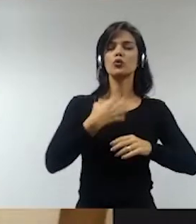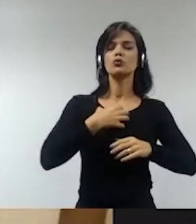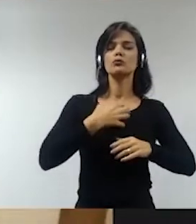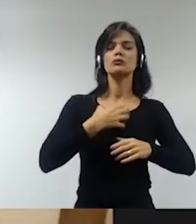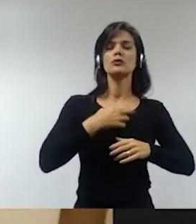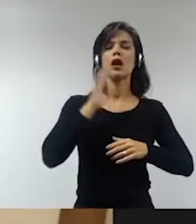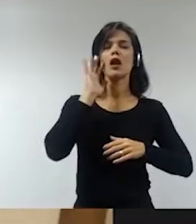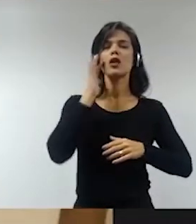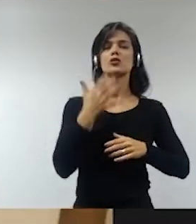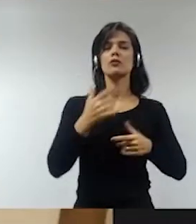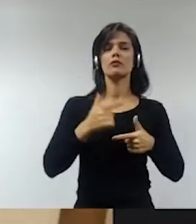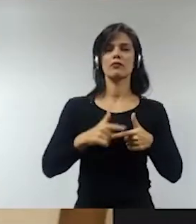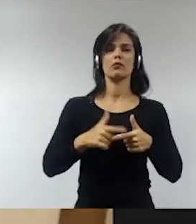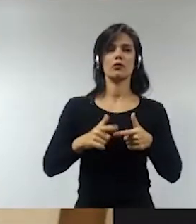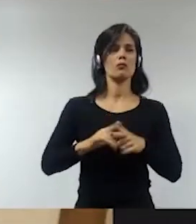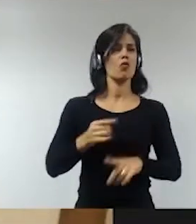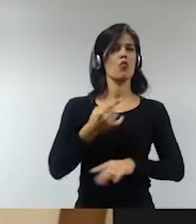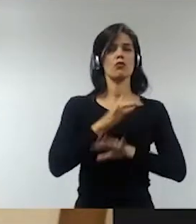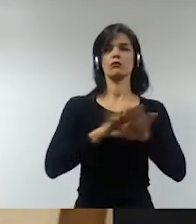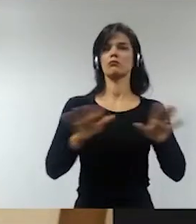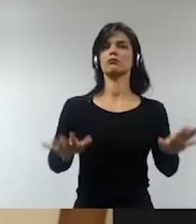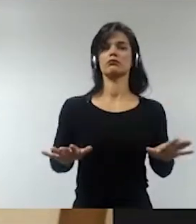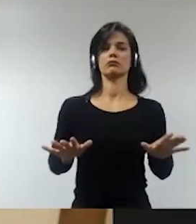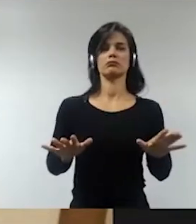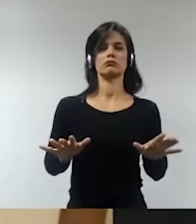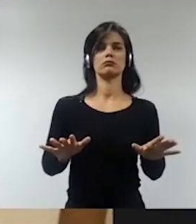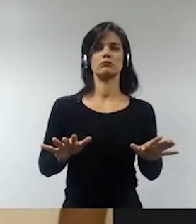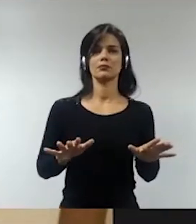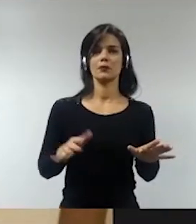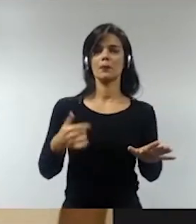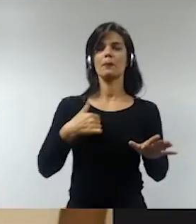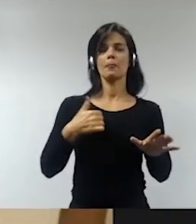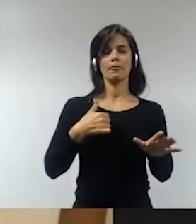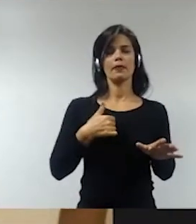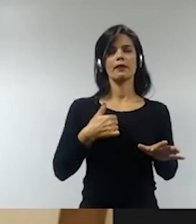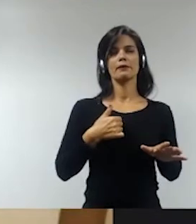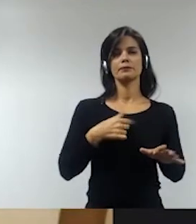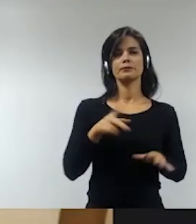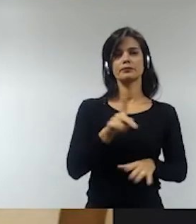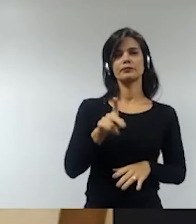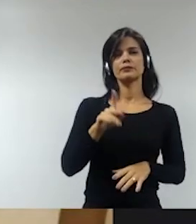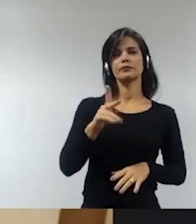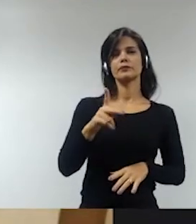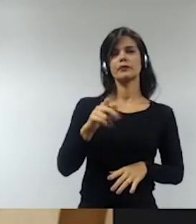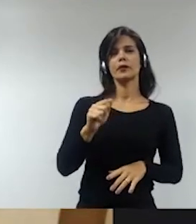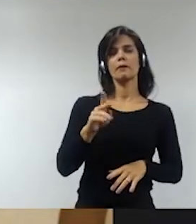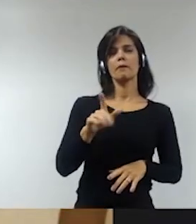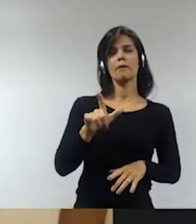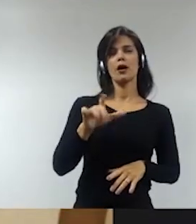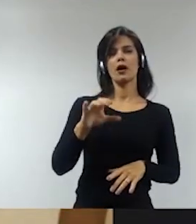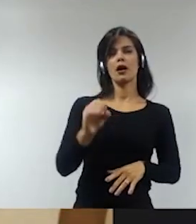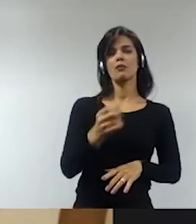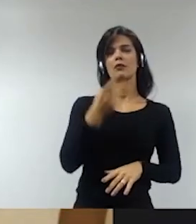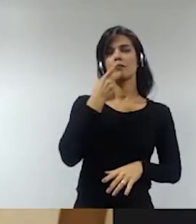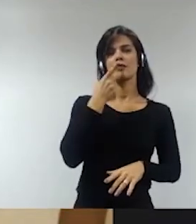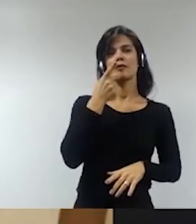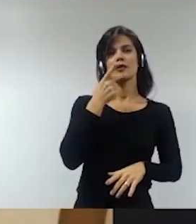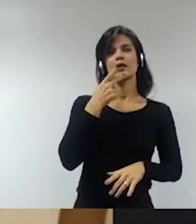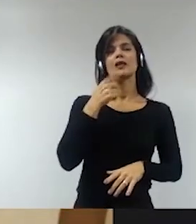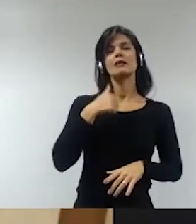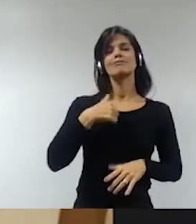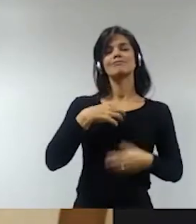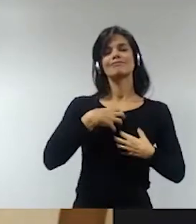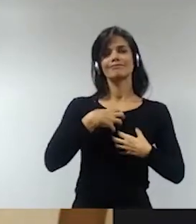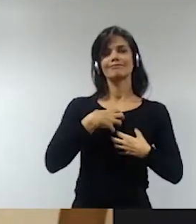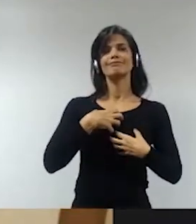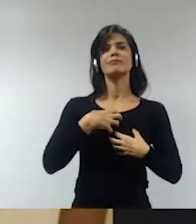problema. E acredito e compartilho da opinião do professor Pablo dessa questão emocional. E, assim,